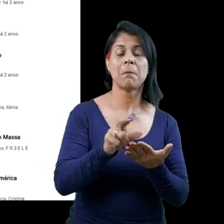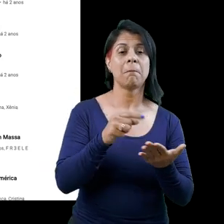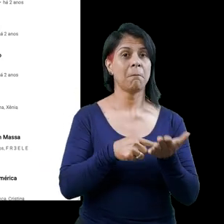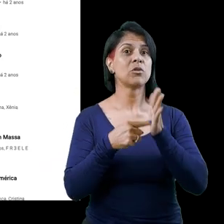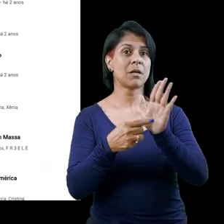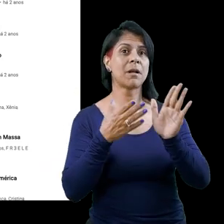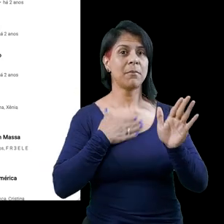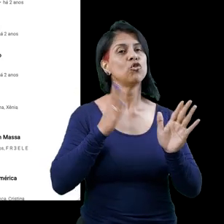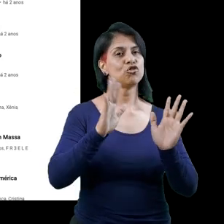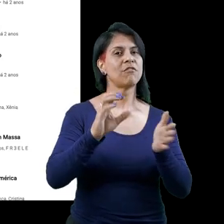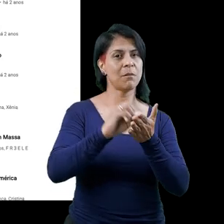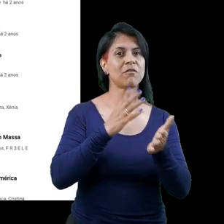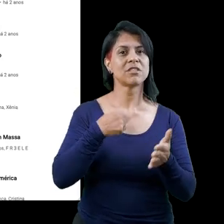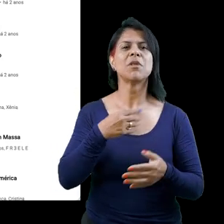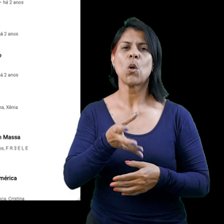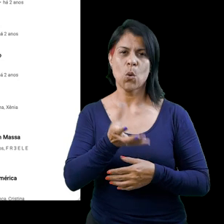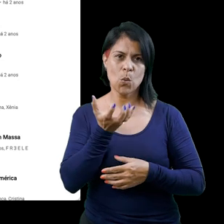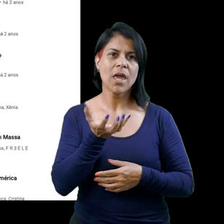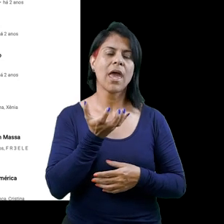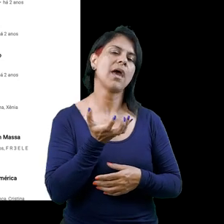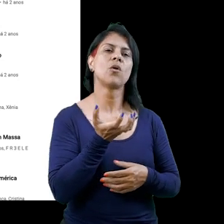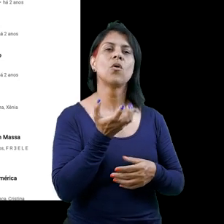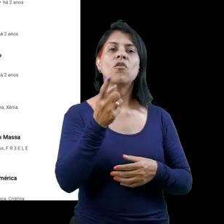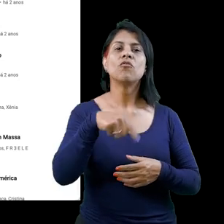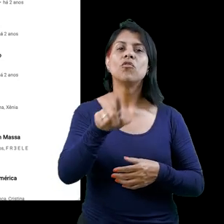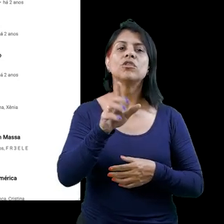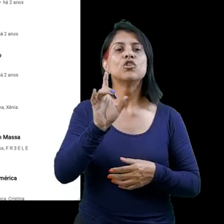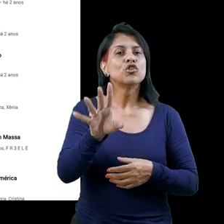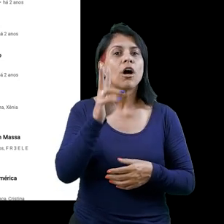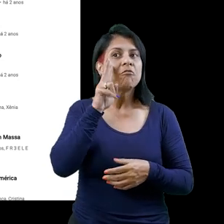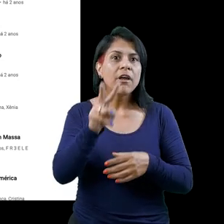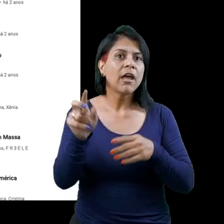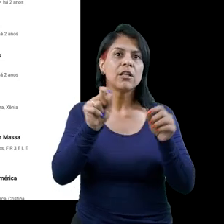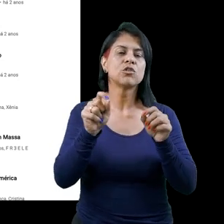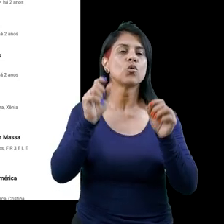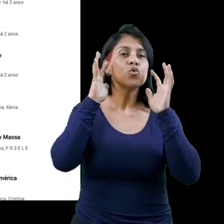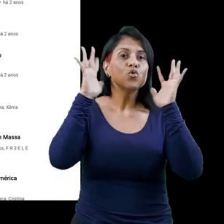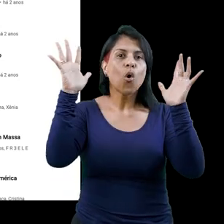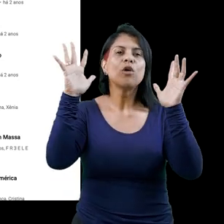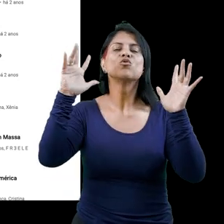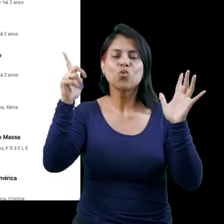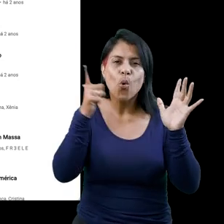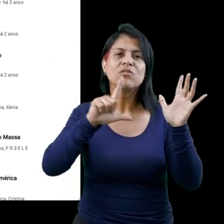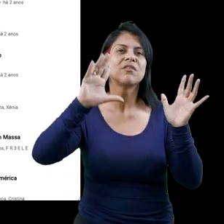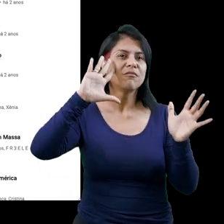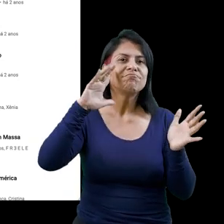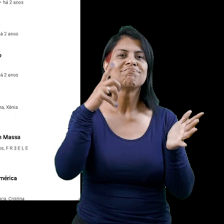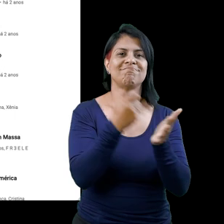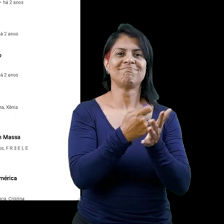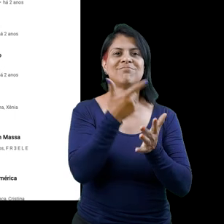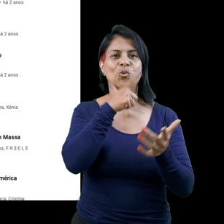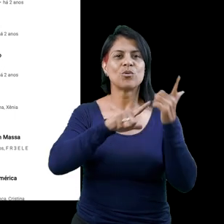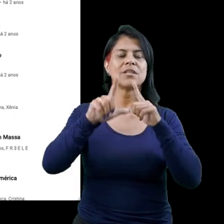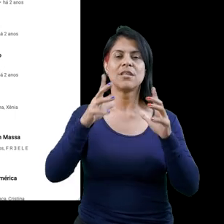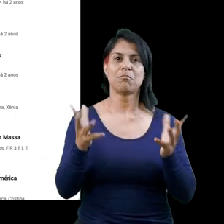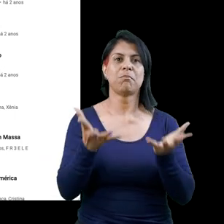falei pra você me mandar, eu quero. E que você só venha evoluir, sabe? Realizar todos os seus sonhos e que a sua carreira venha acrescentar,